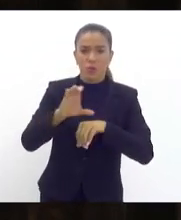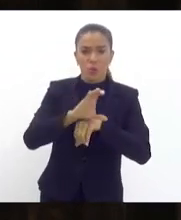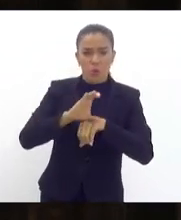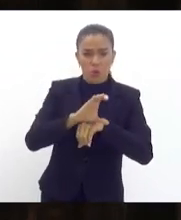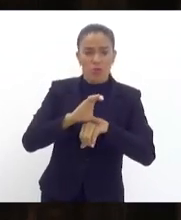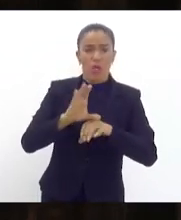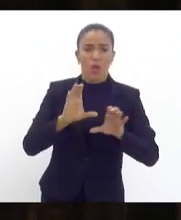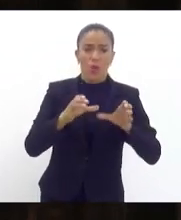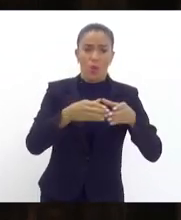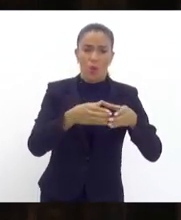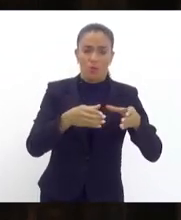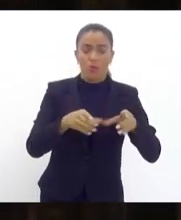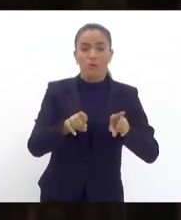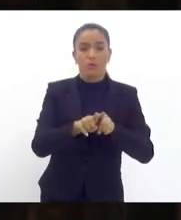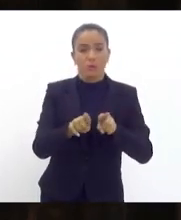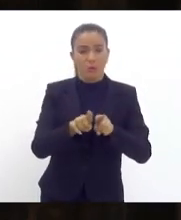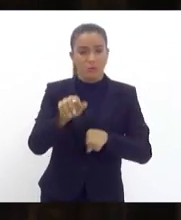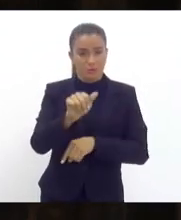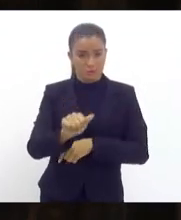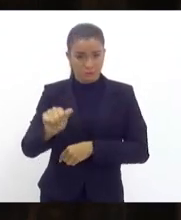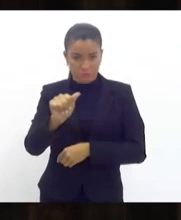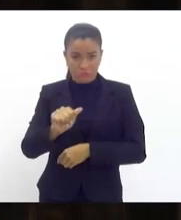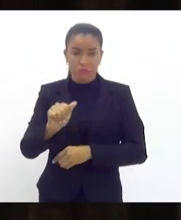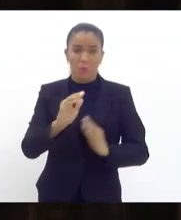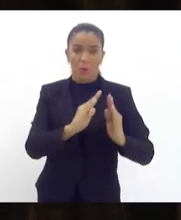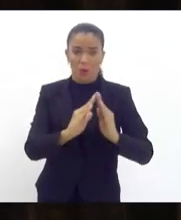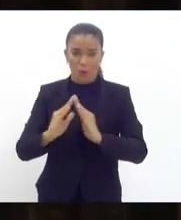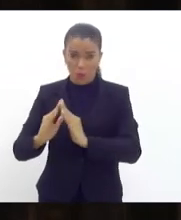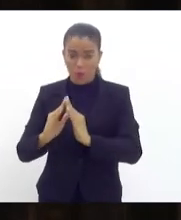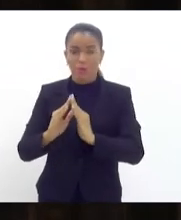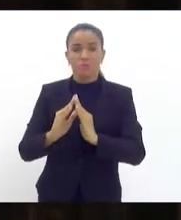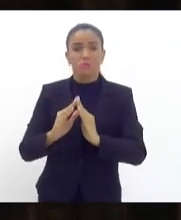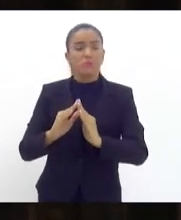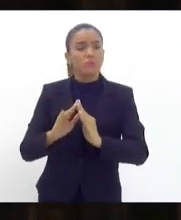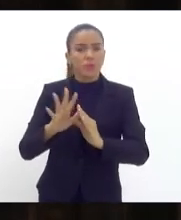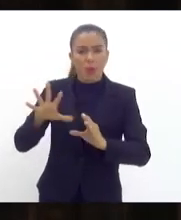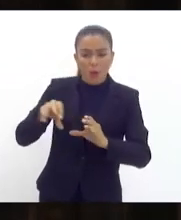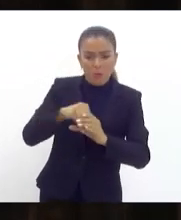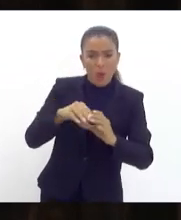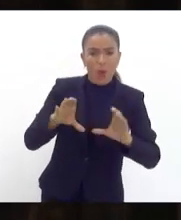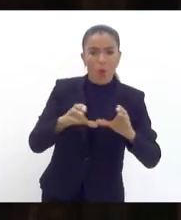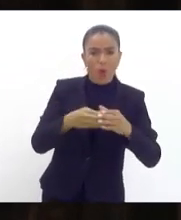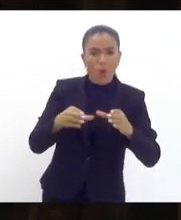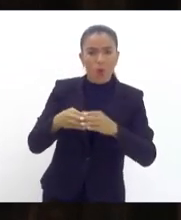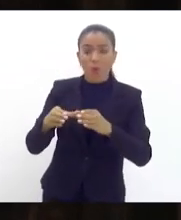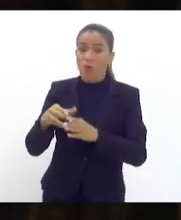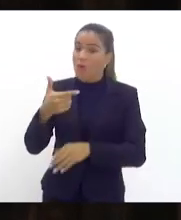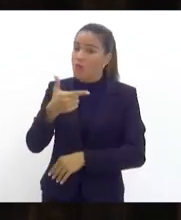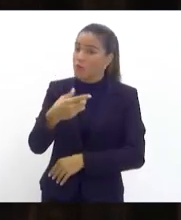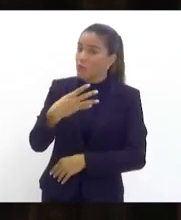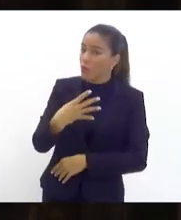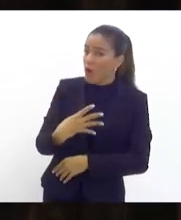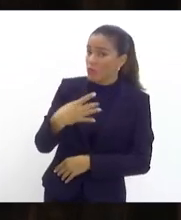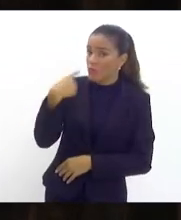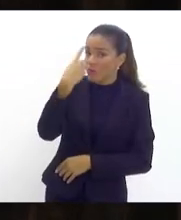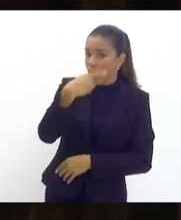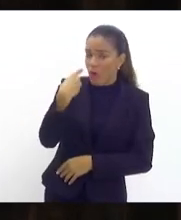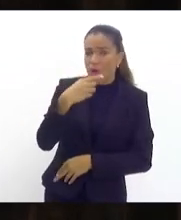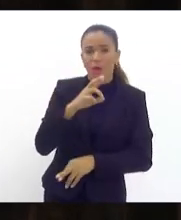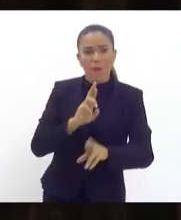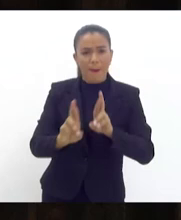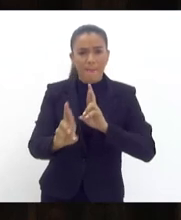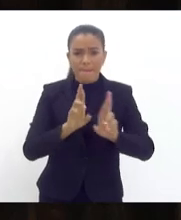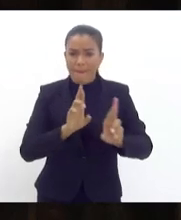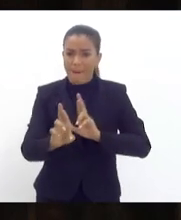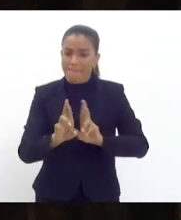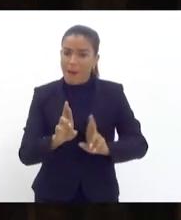comunitário de segurança quanto da associação eles estão em todos os grupos 24 horas respondem as três